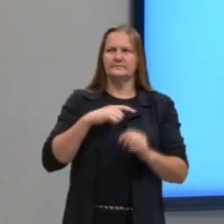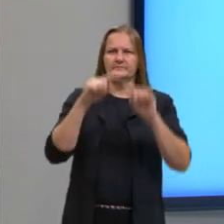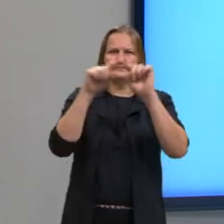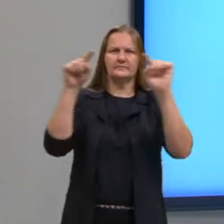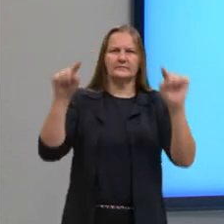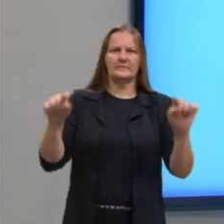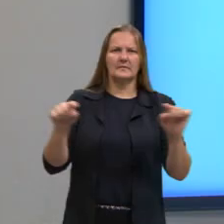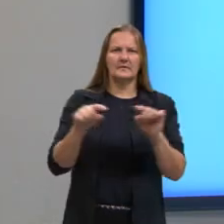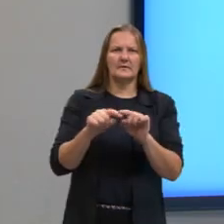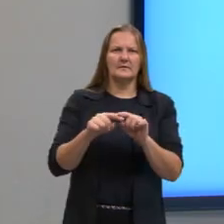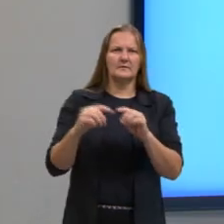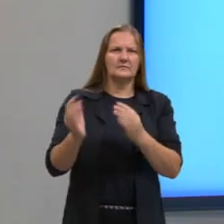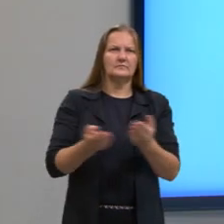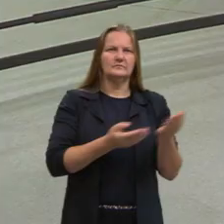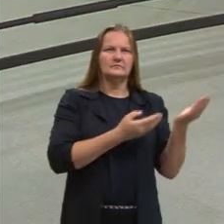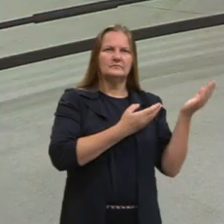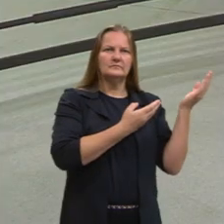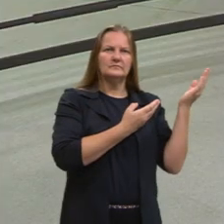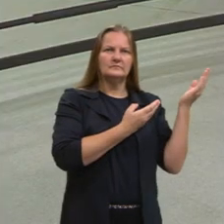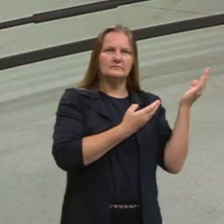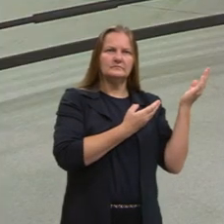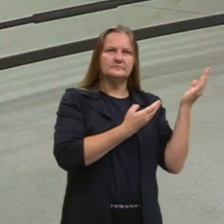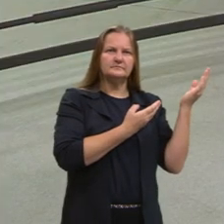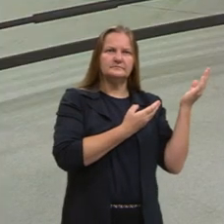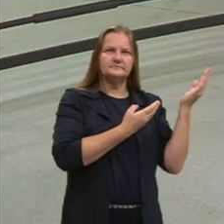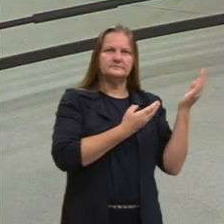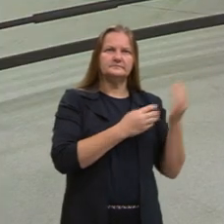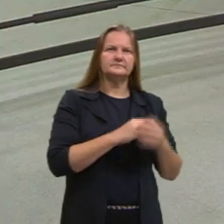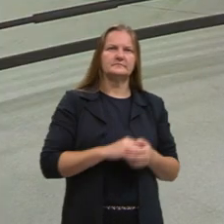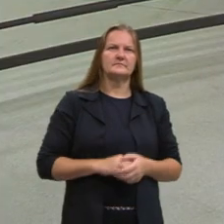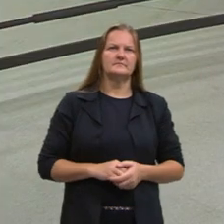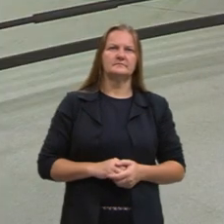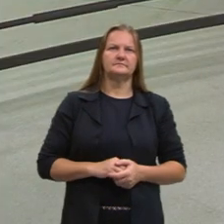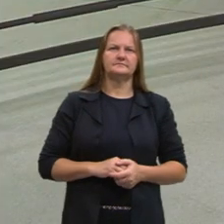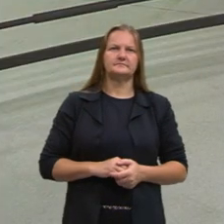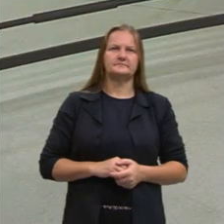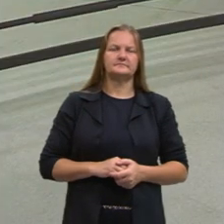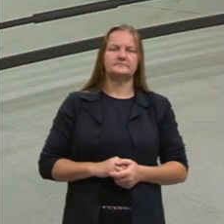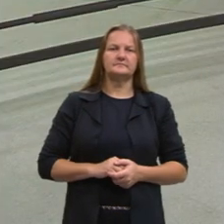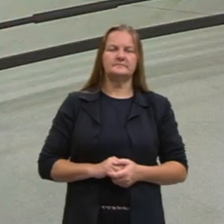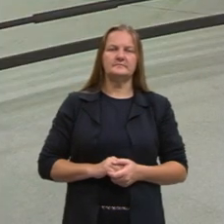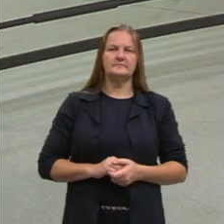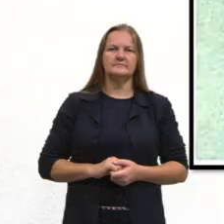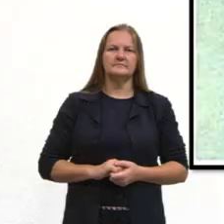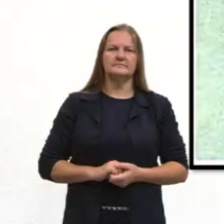quadro Então para que a gente possa fazer aquele exemplo então e explicar passo a passo ok